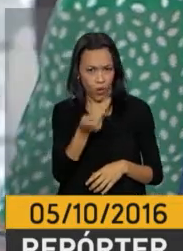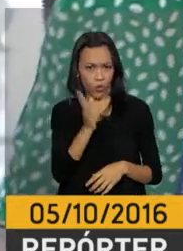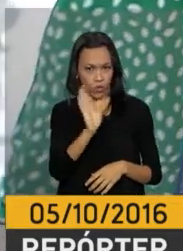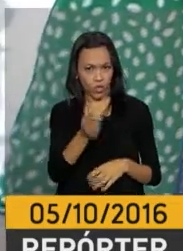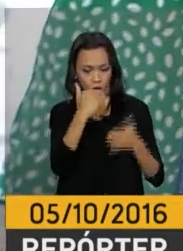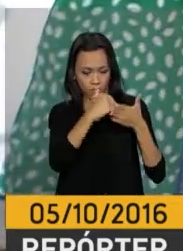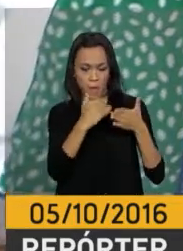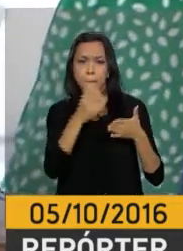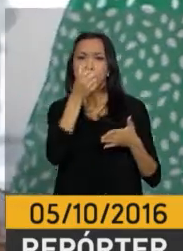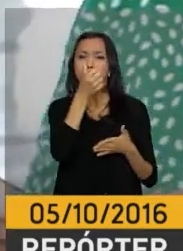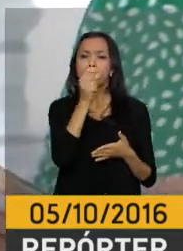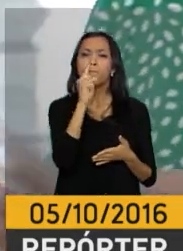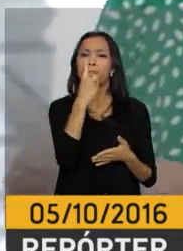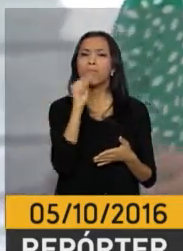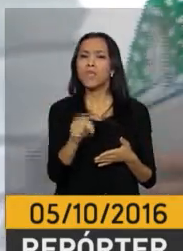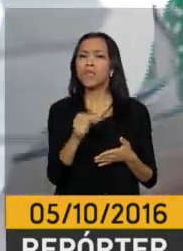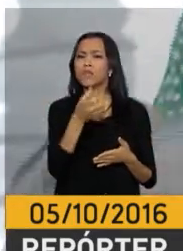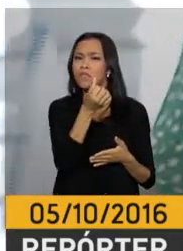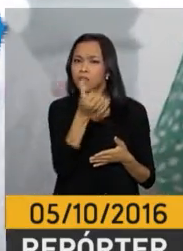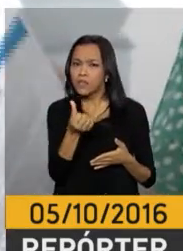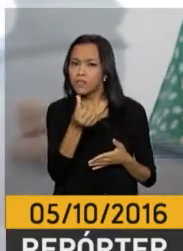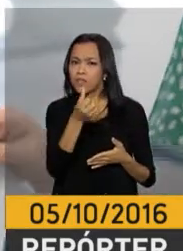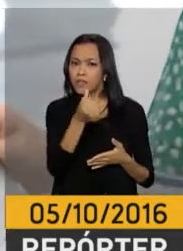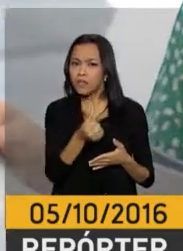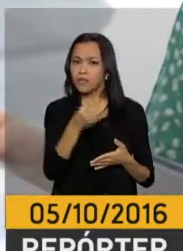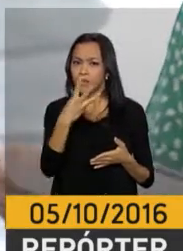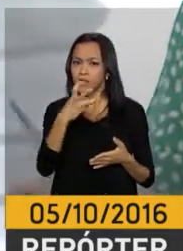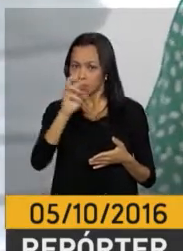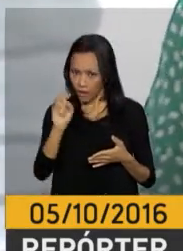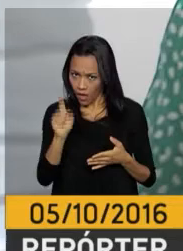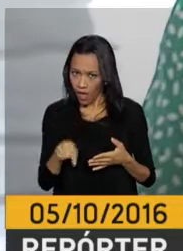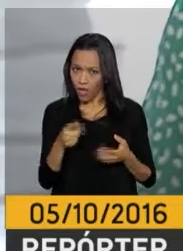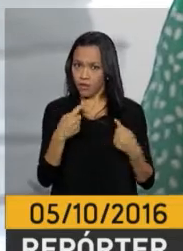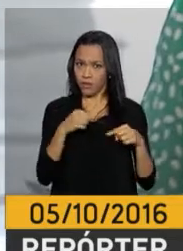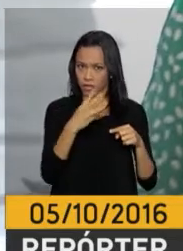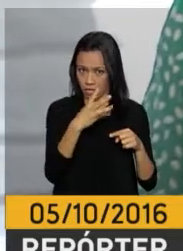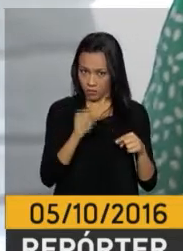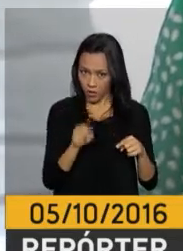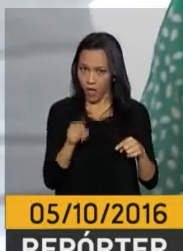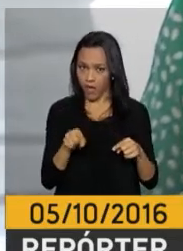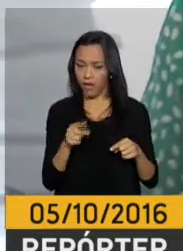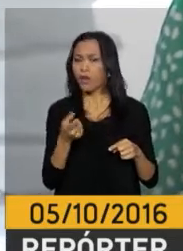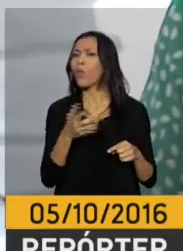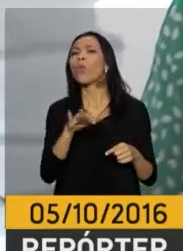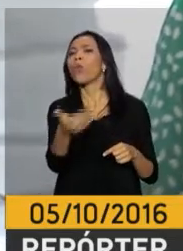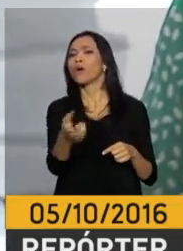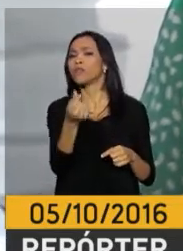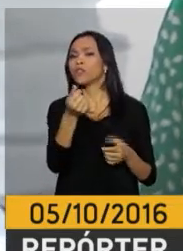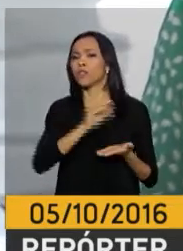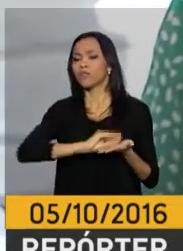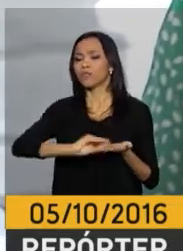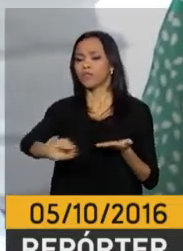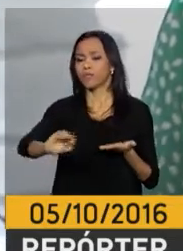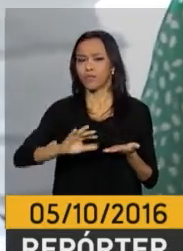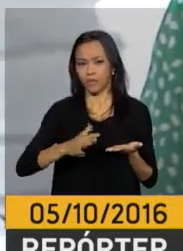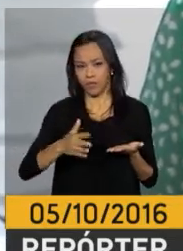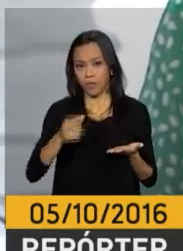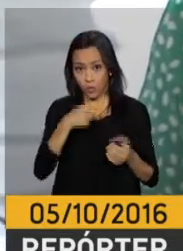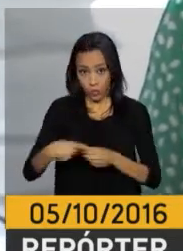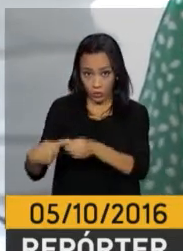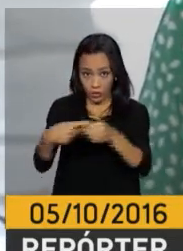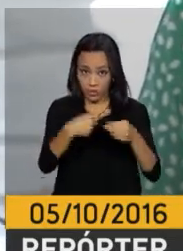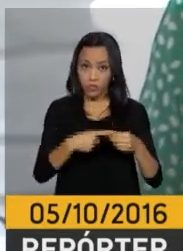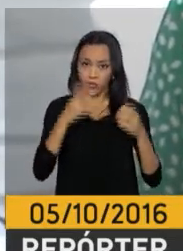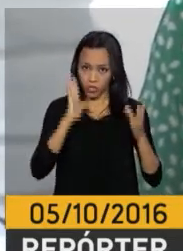que os 653 mil e mails não já e já tem alguma previsão de quando isso pode acontecer nos municípios